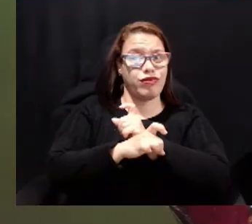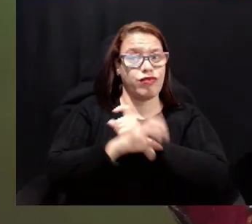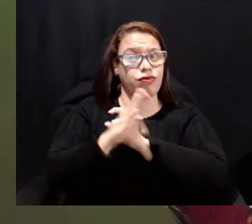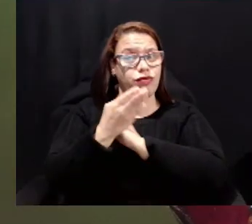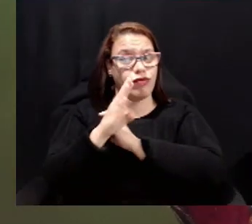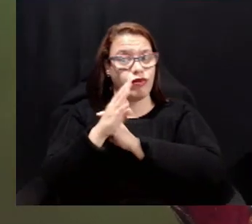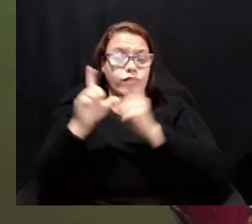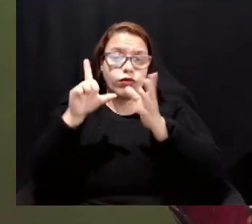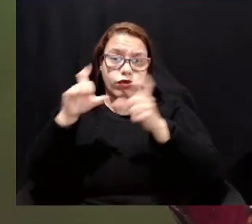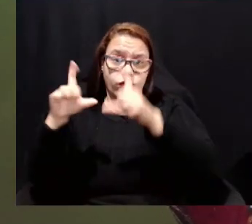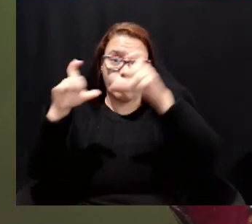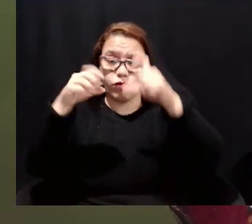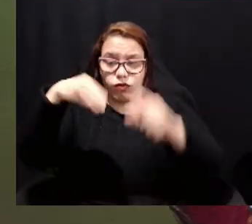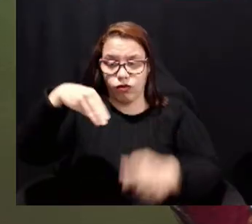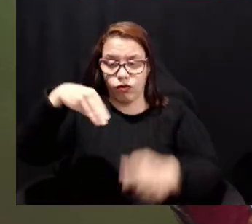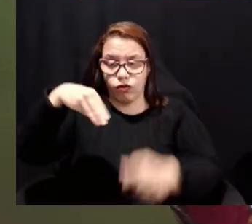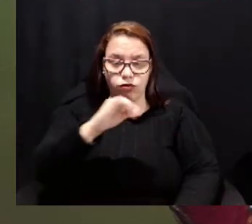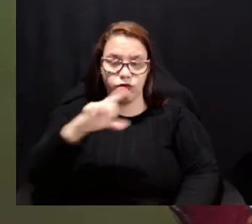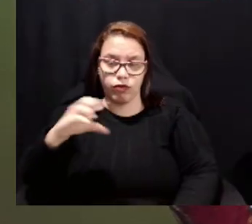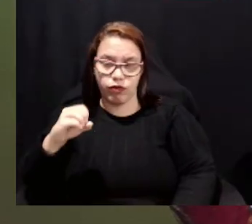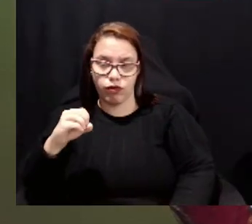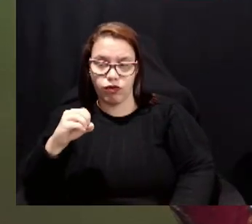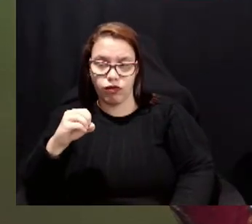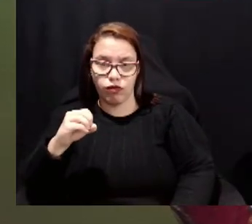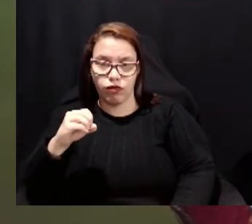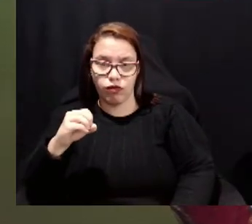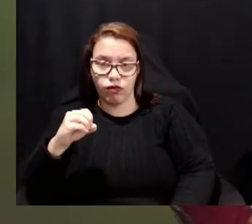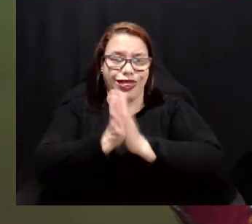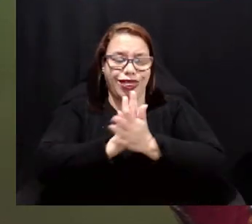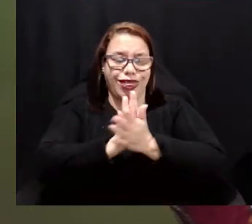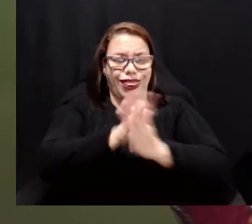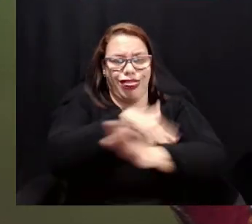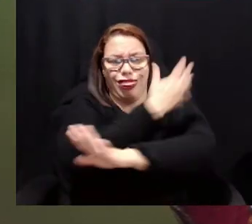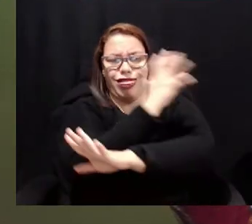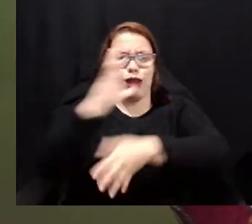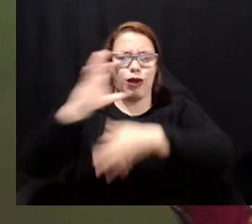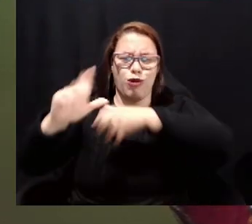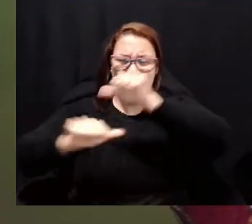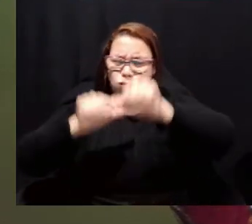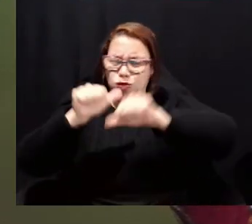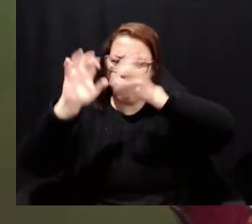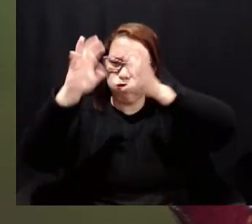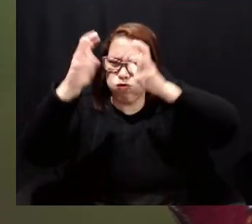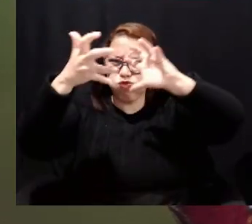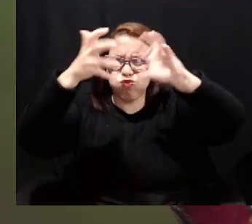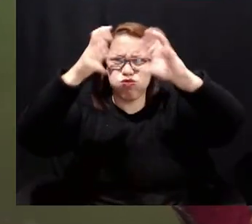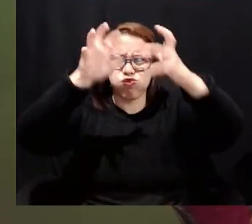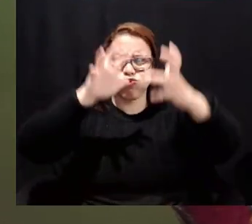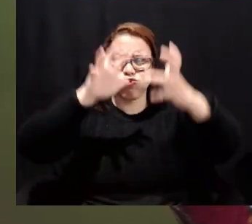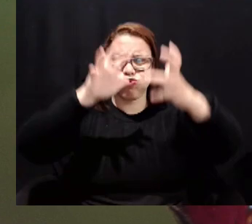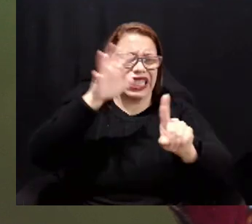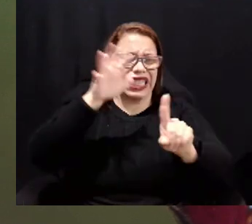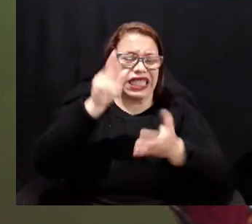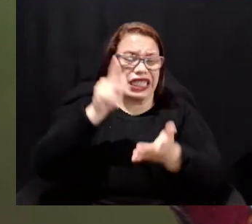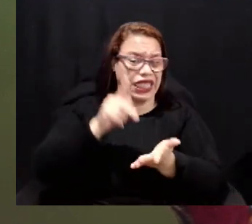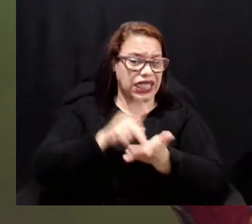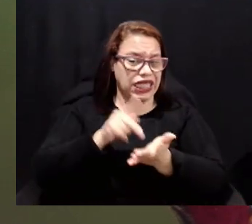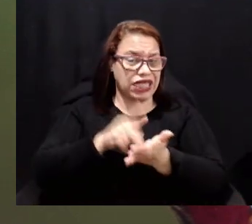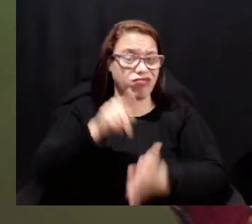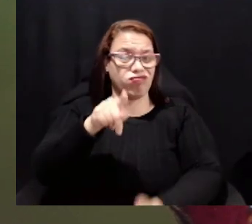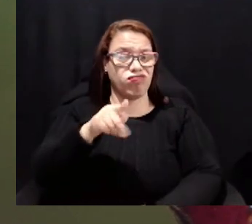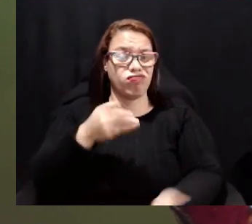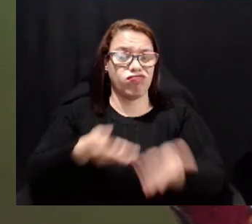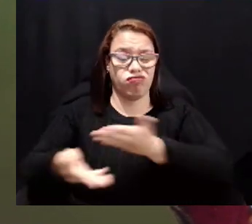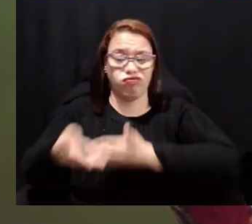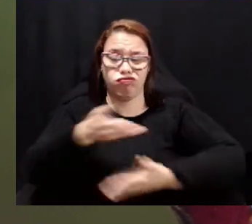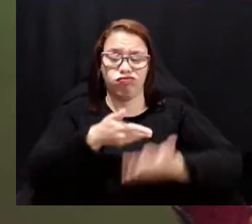desafios. O biólogo e fotógrafo Marcelo Kuhlmann adverte que o desmatamento e as mudanças climáticas são ameaças reais